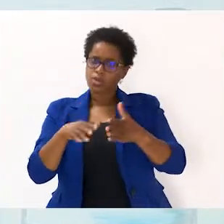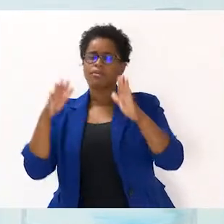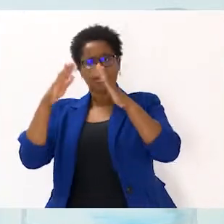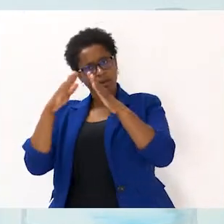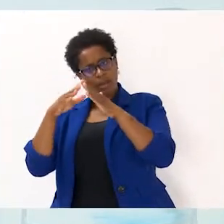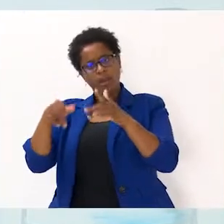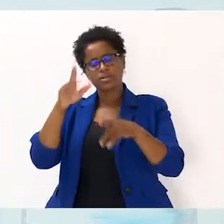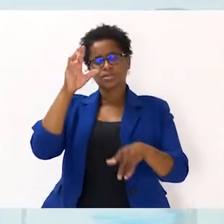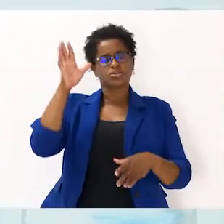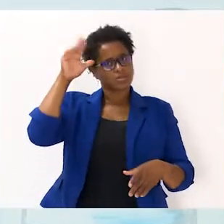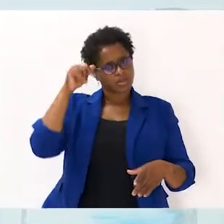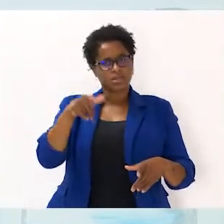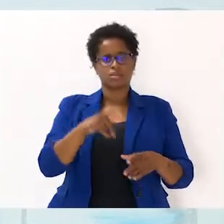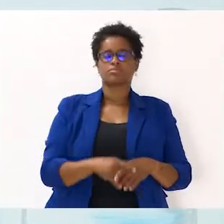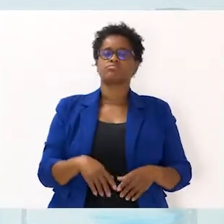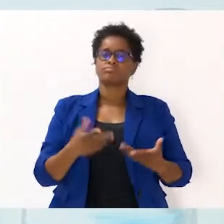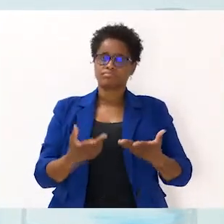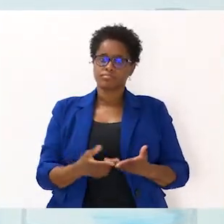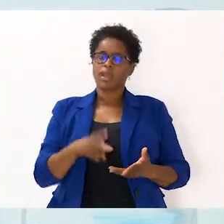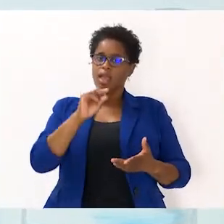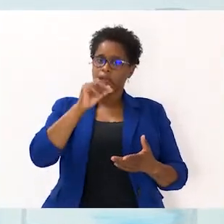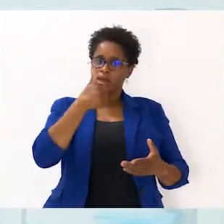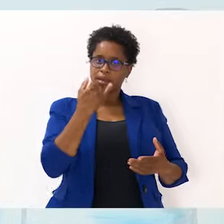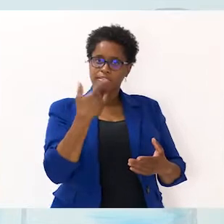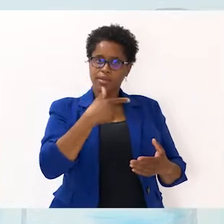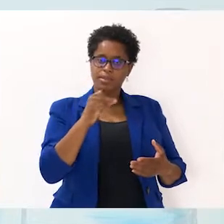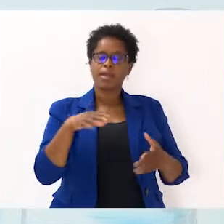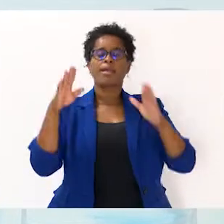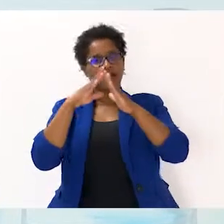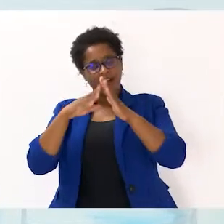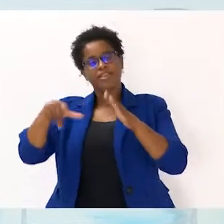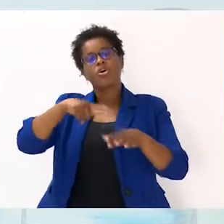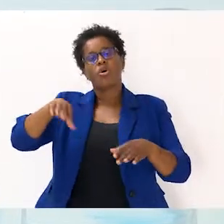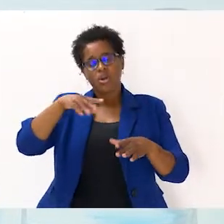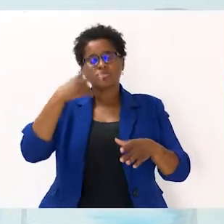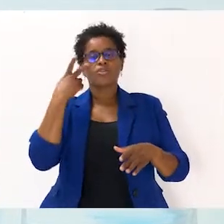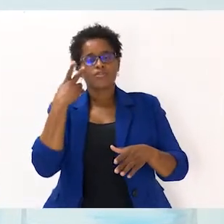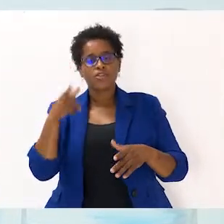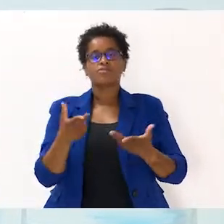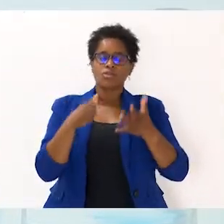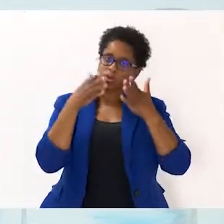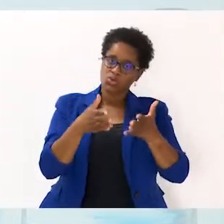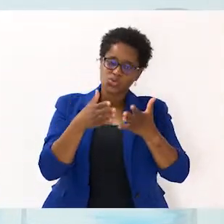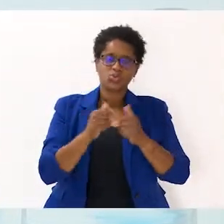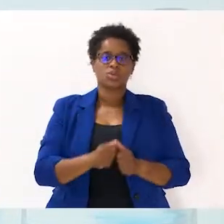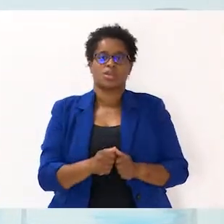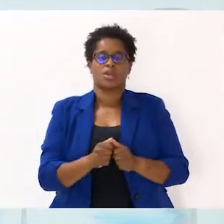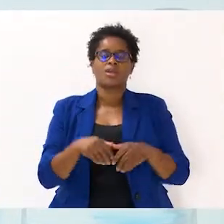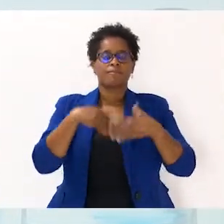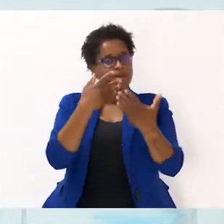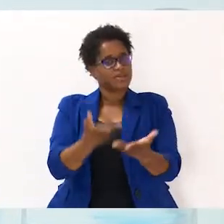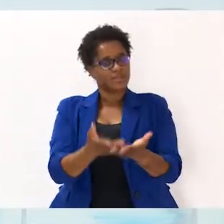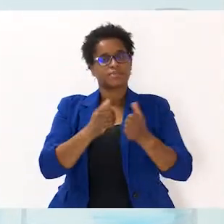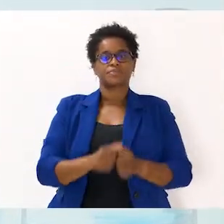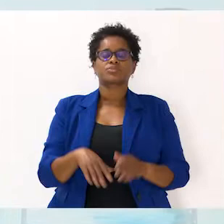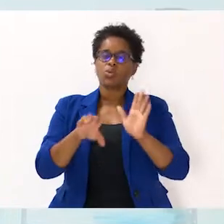habitat das espécies. Então, o habitat é o local onde as espécies vivem, que acabam por contribuir, ou